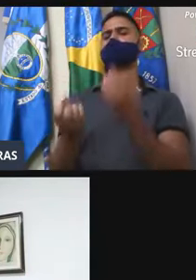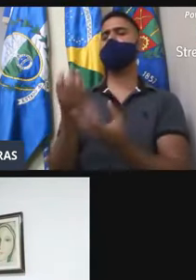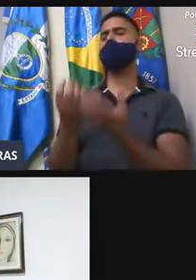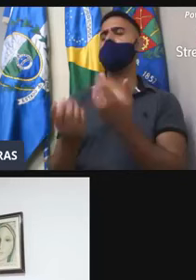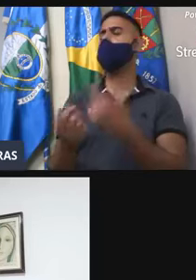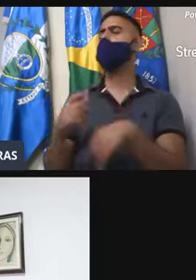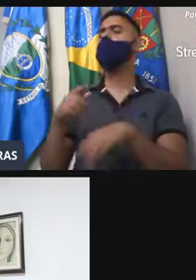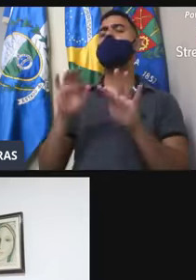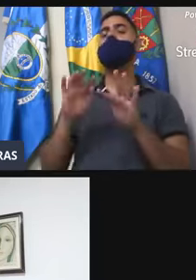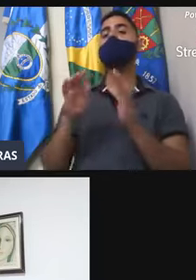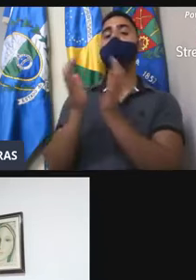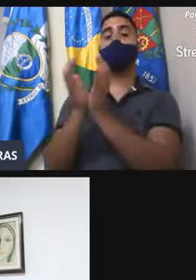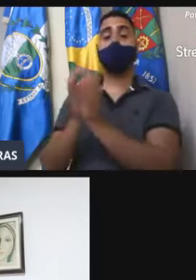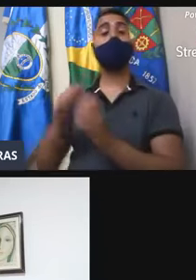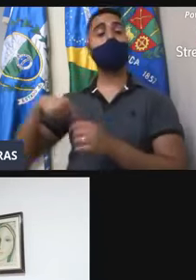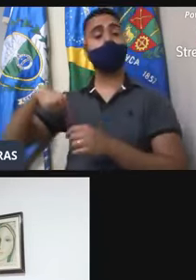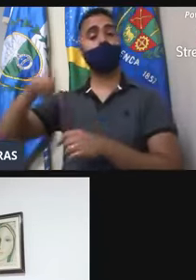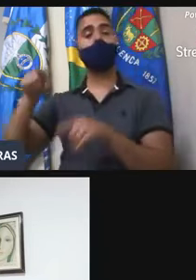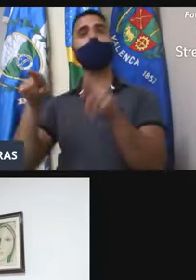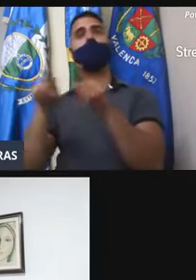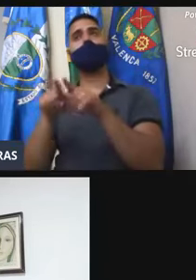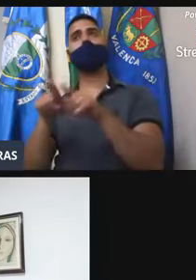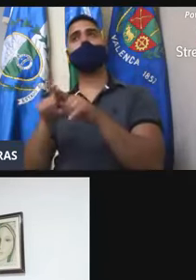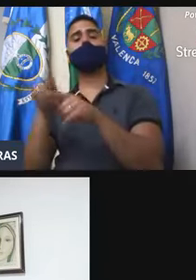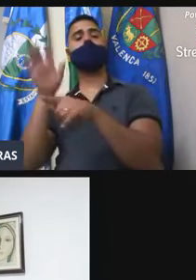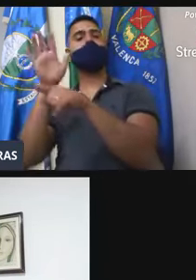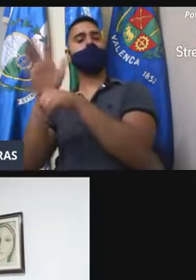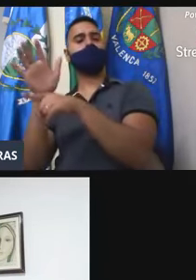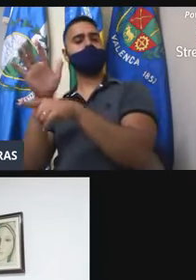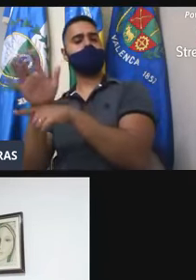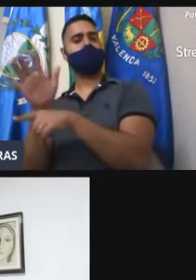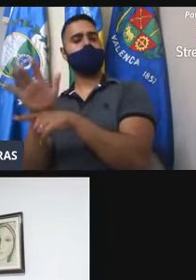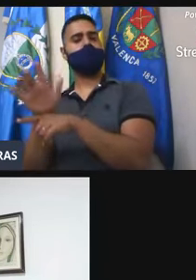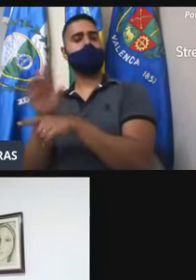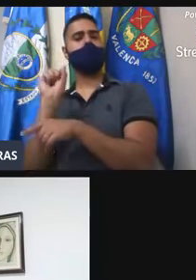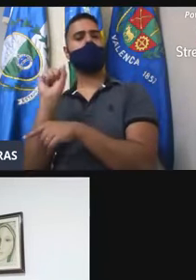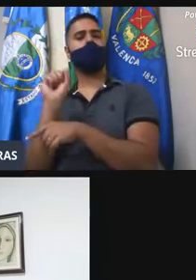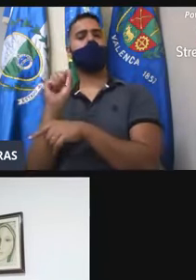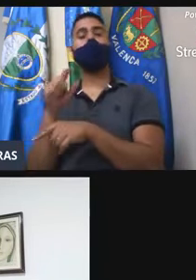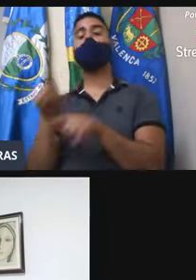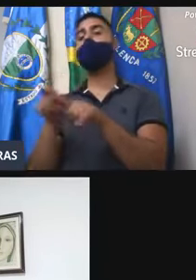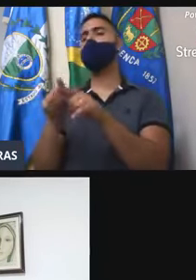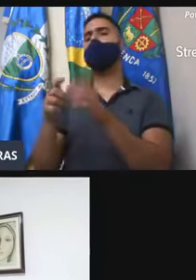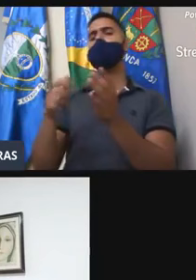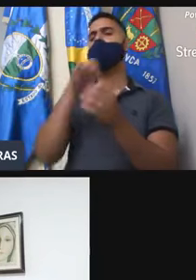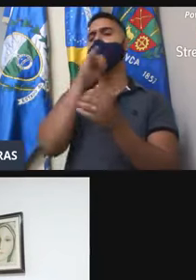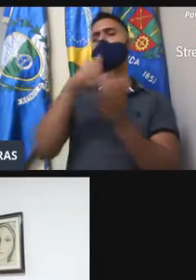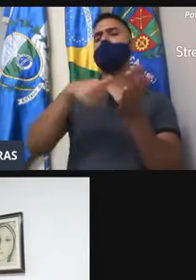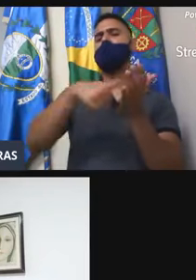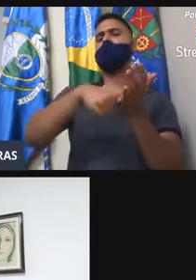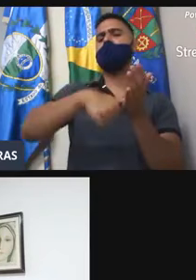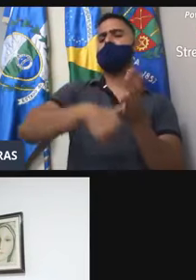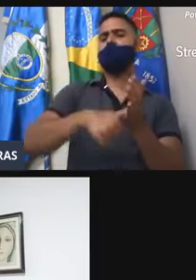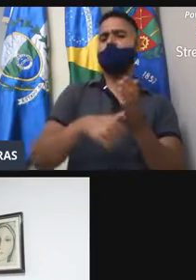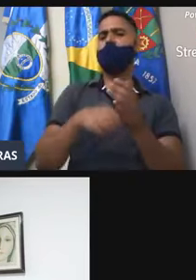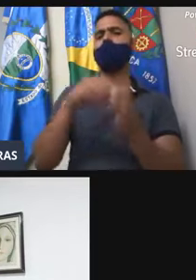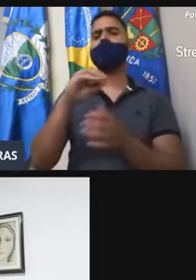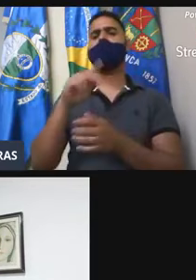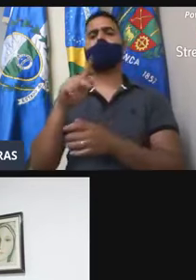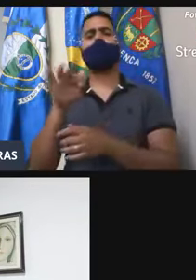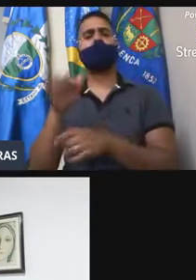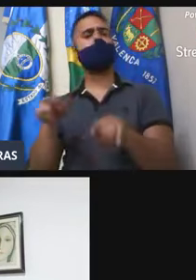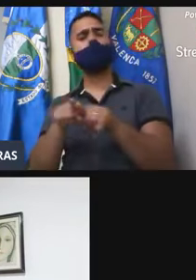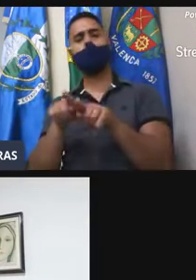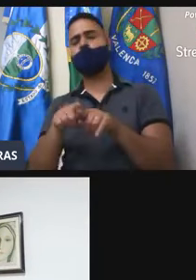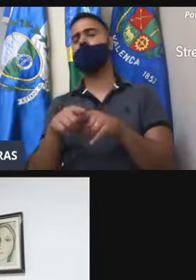até o local, inclusive está dando até suporte com relação aos documentos, porque a casa do canteiro, inclusive, os documentos foram